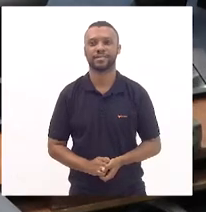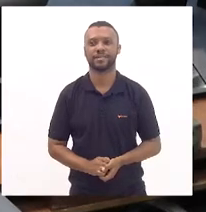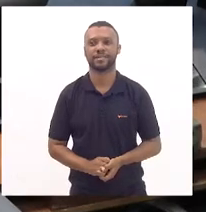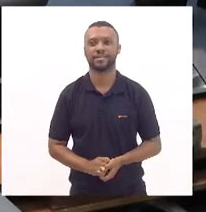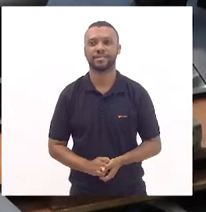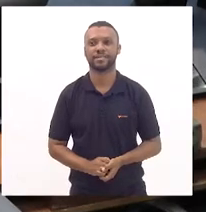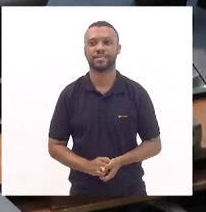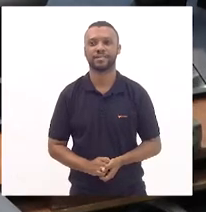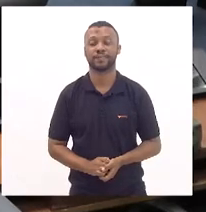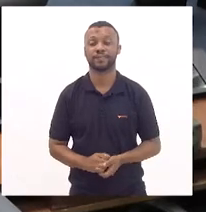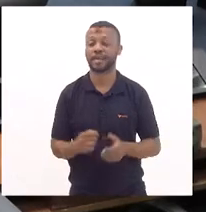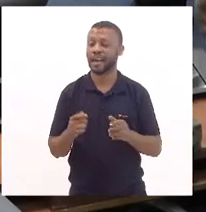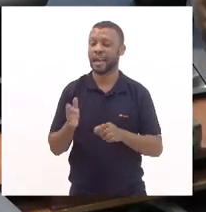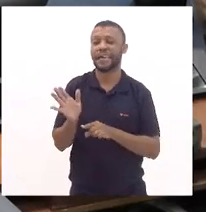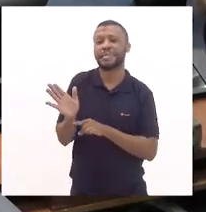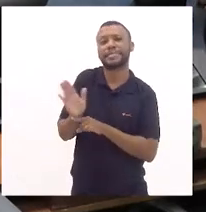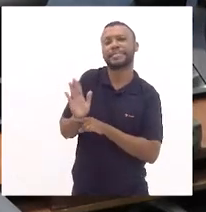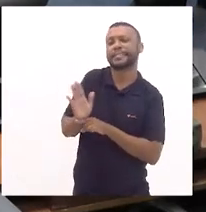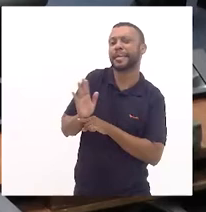É cinema.